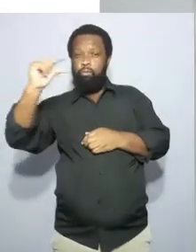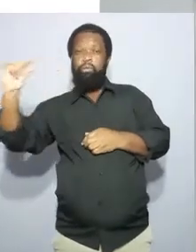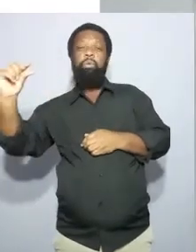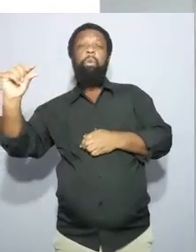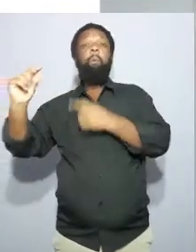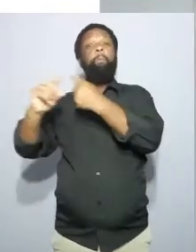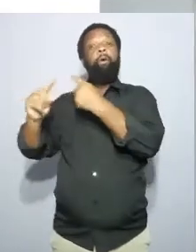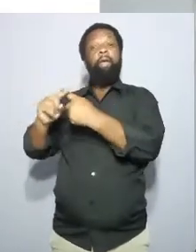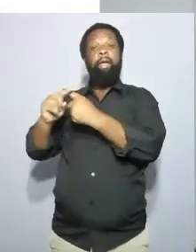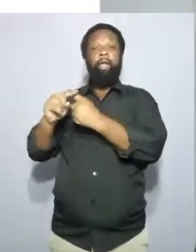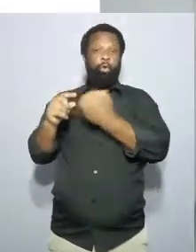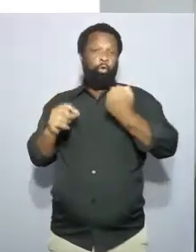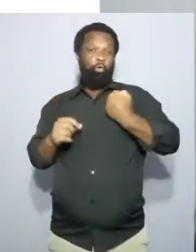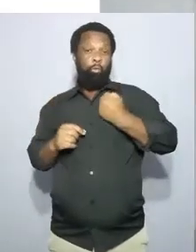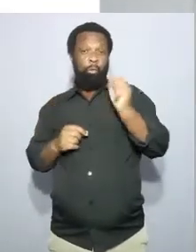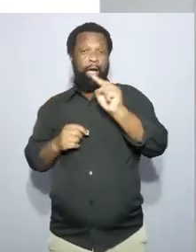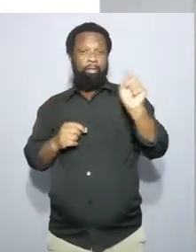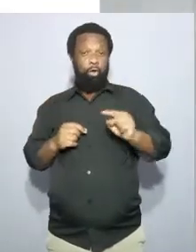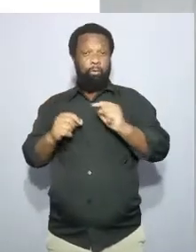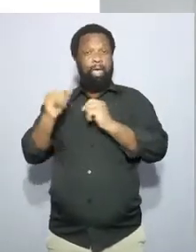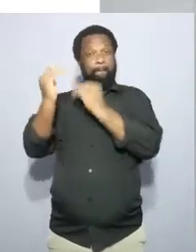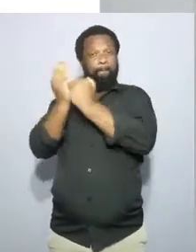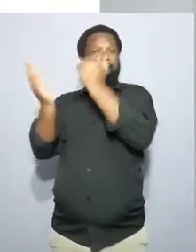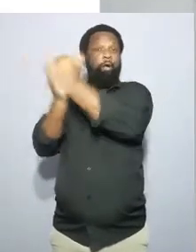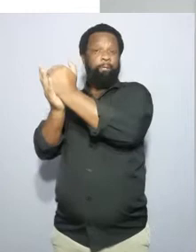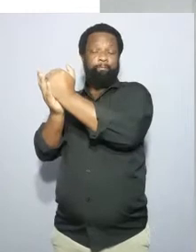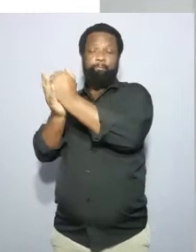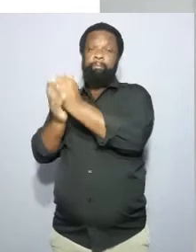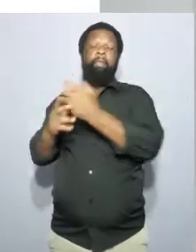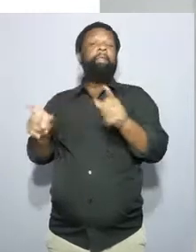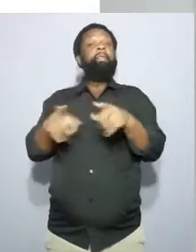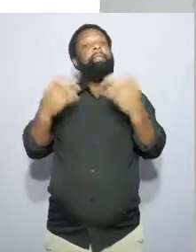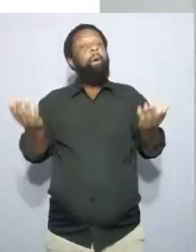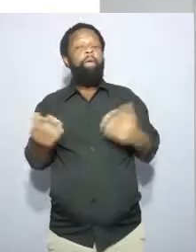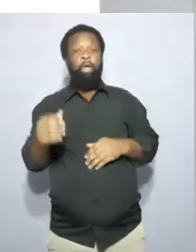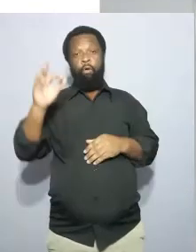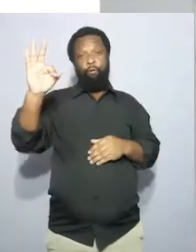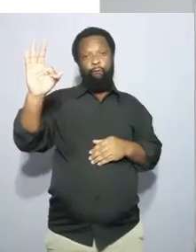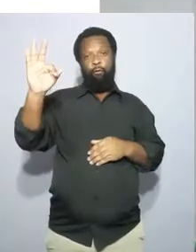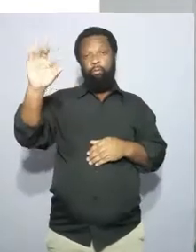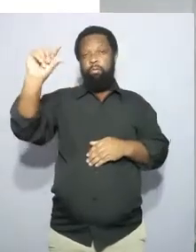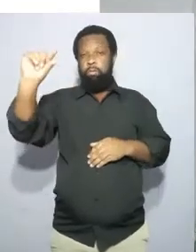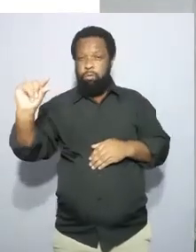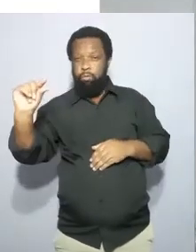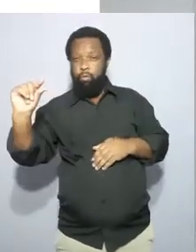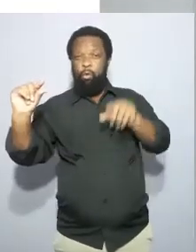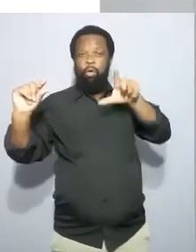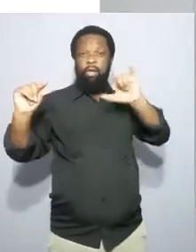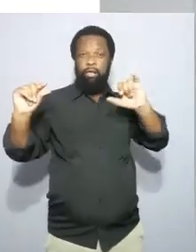por ter maior número atômico, nós já conversamos. Então, o flúor, ele é menor do que o lítio.